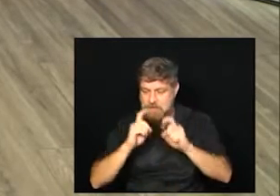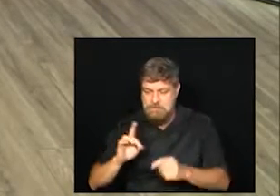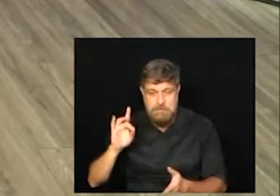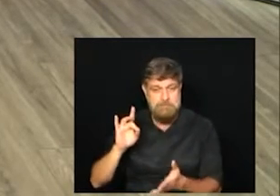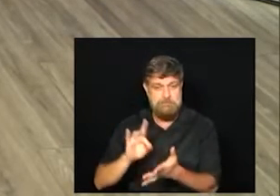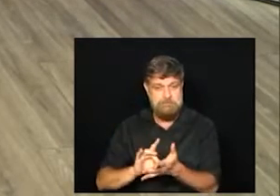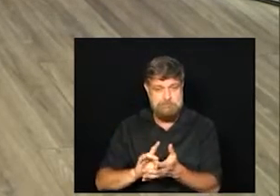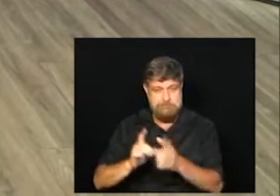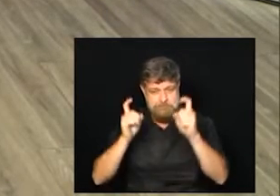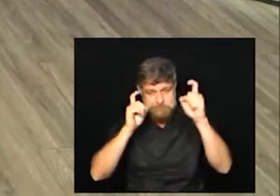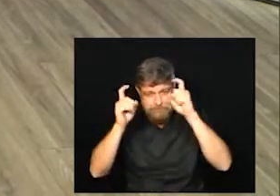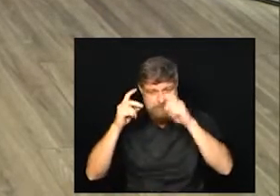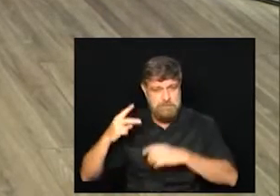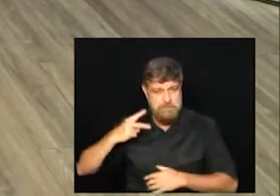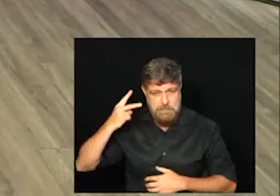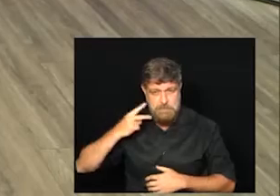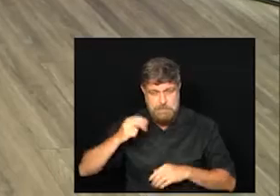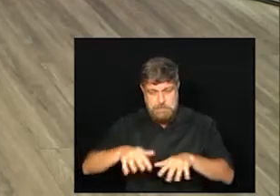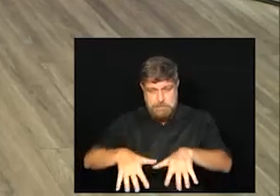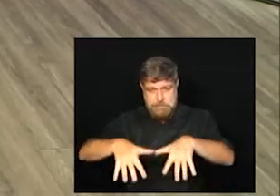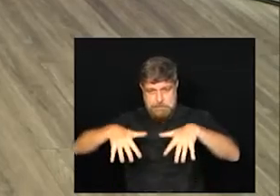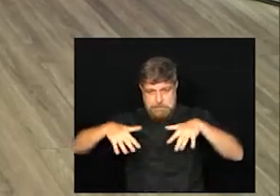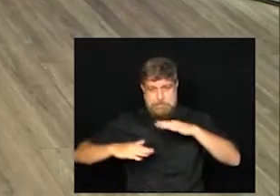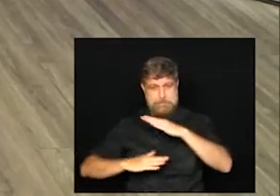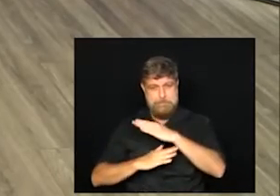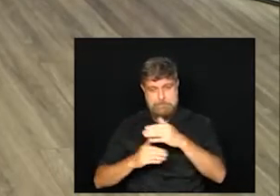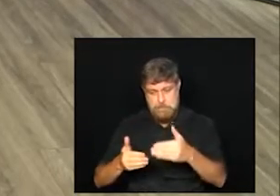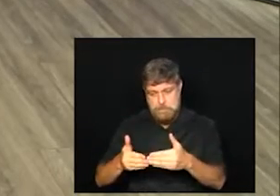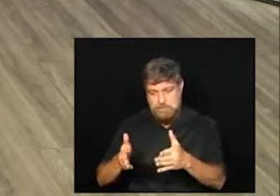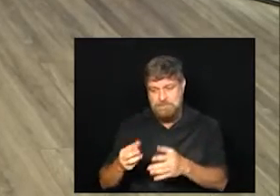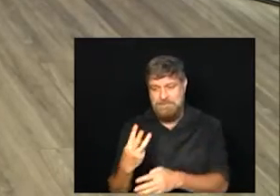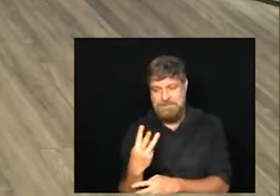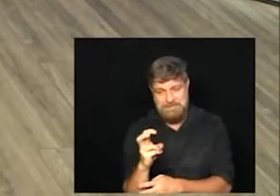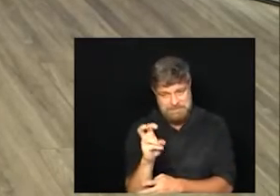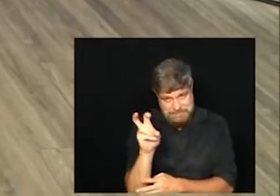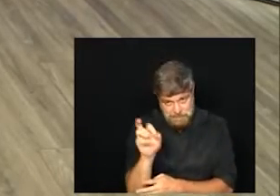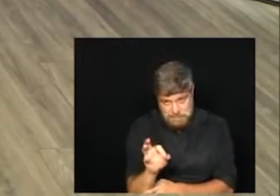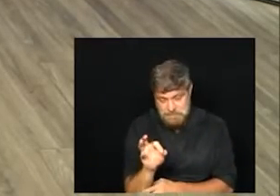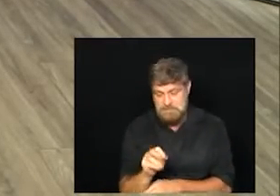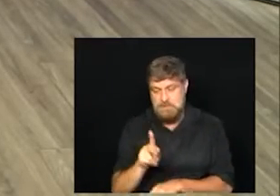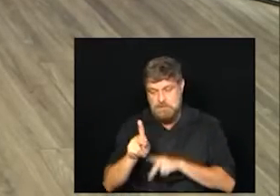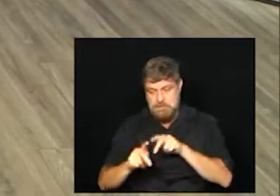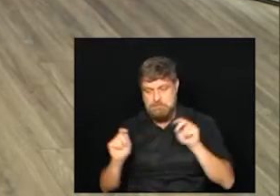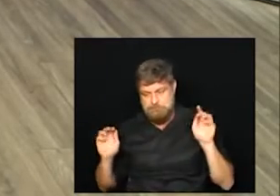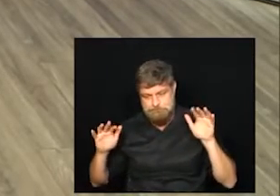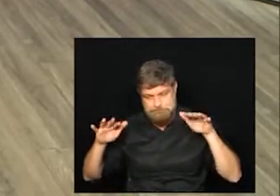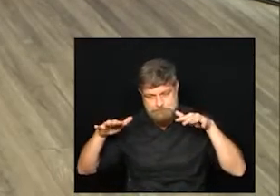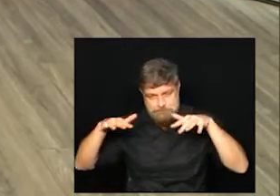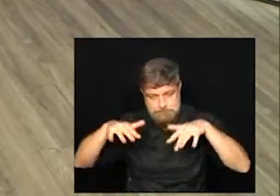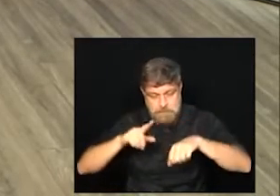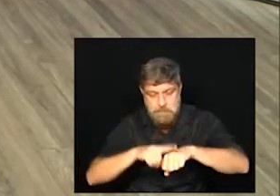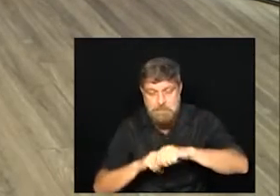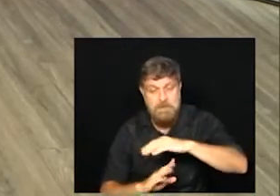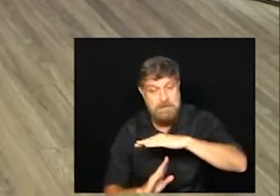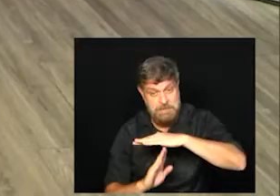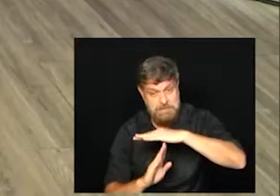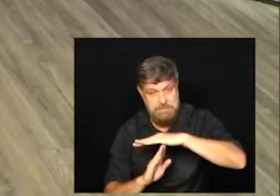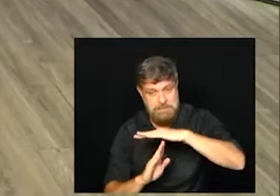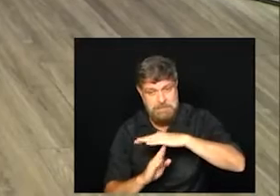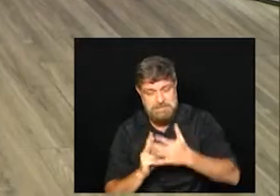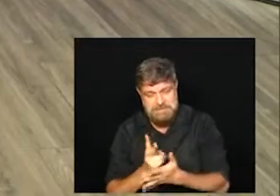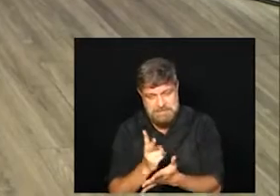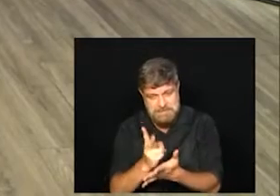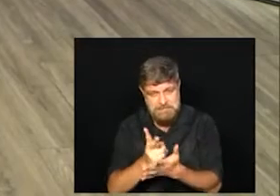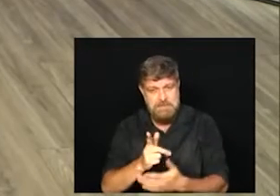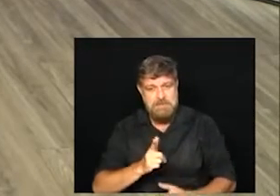TV Câmara Campinas, plenário aberto também, com 35% da capacidade ao público, sempre com